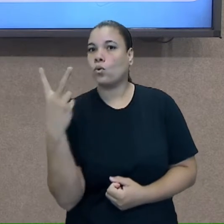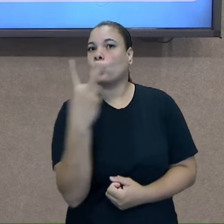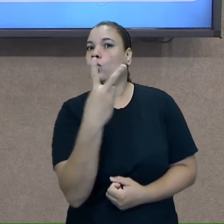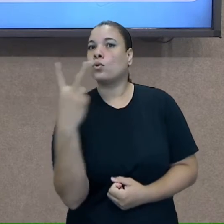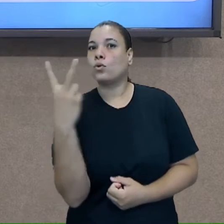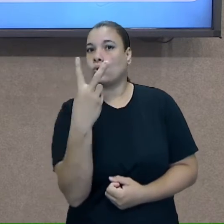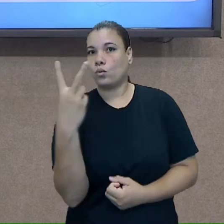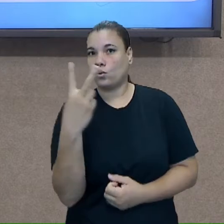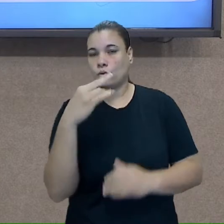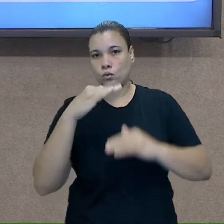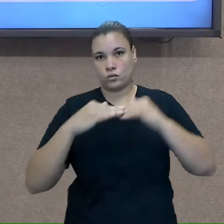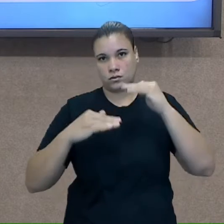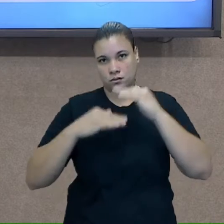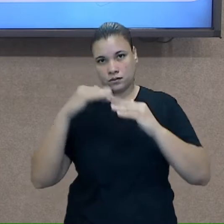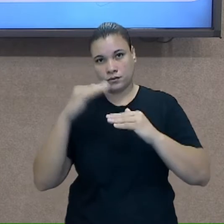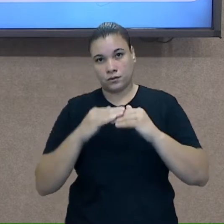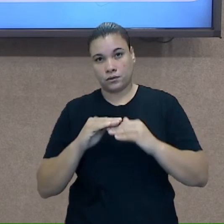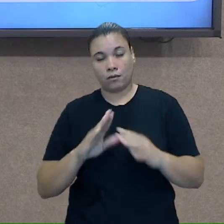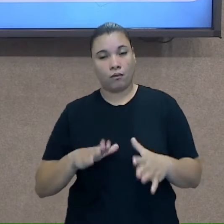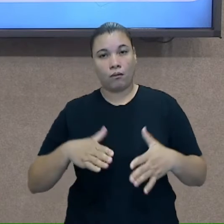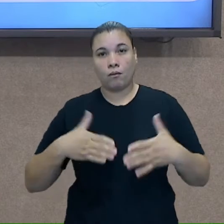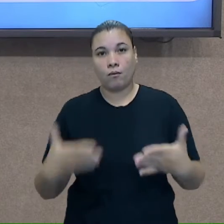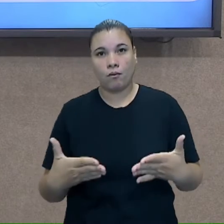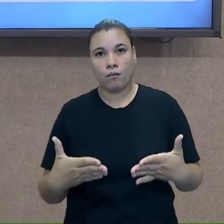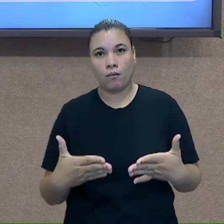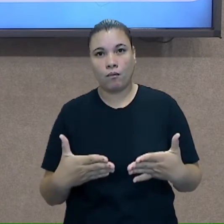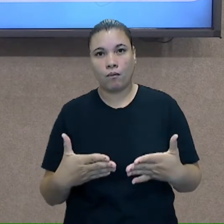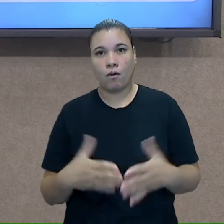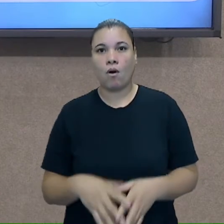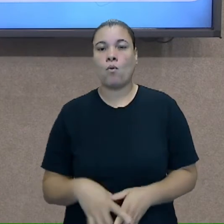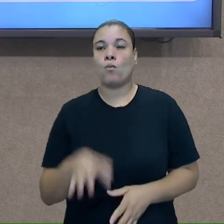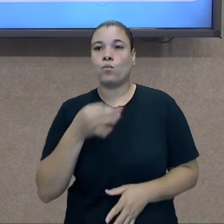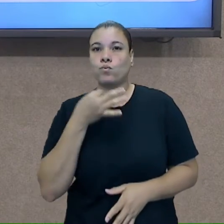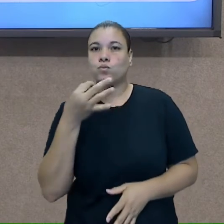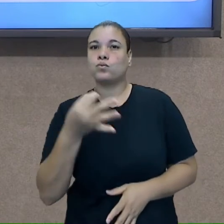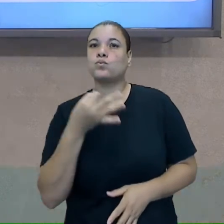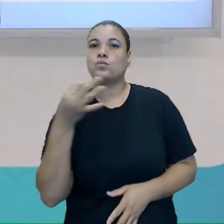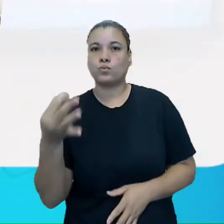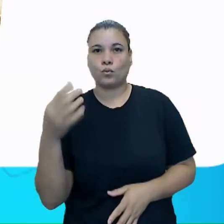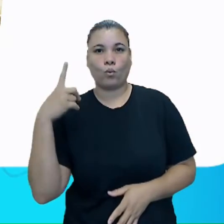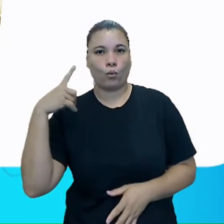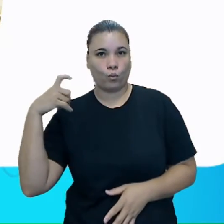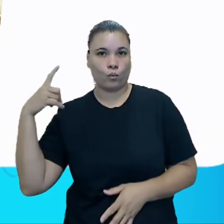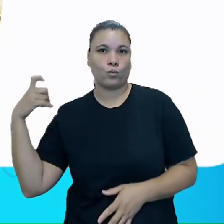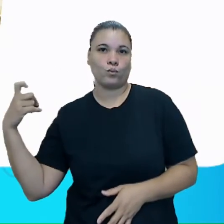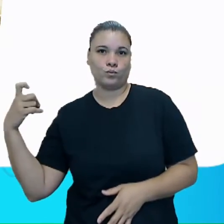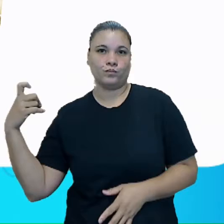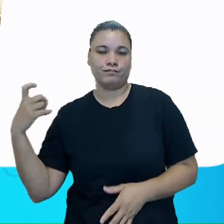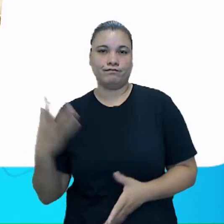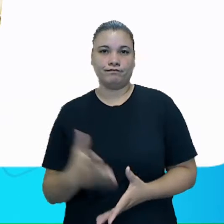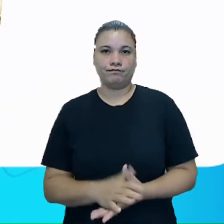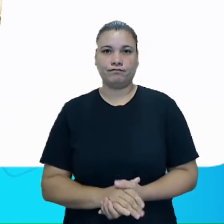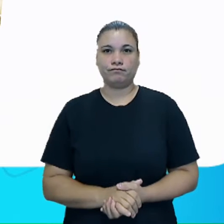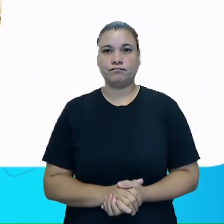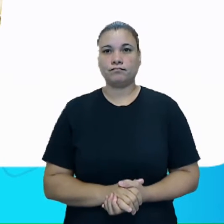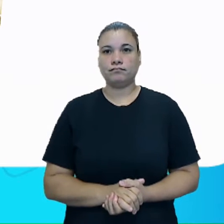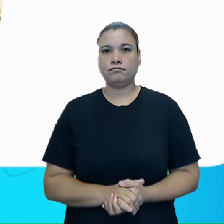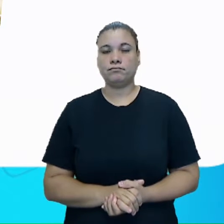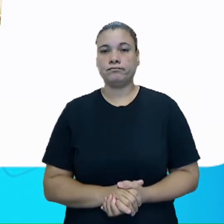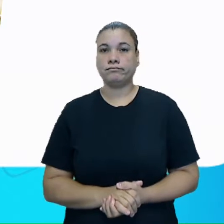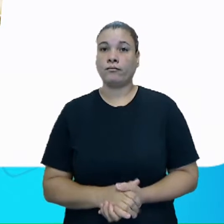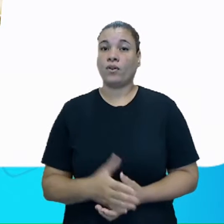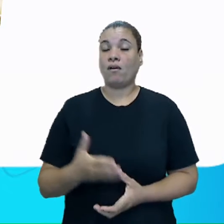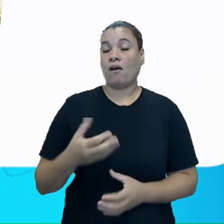uma função aí morfológica na frase. Então, conforme as características desse núcleo,